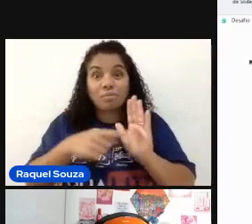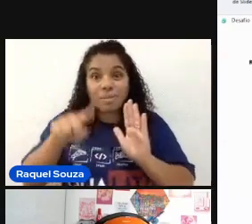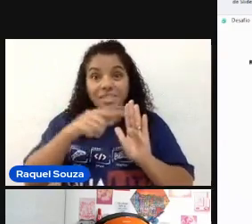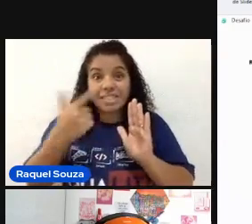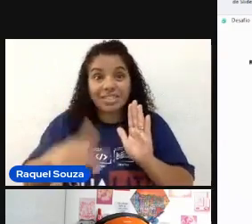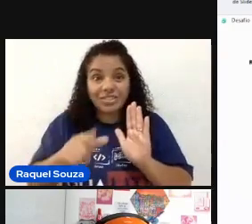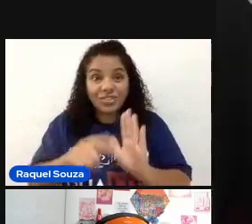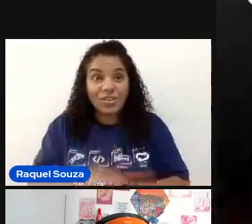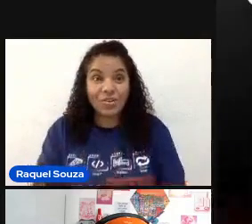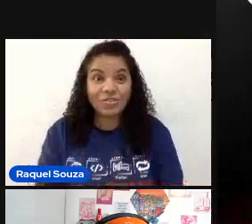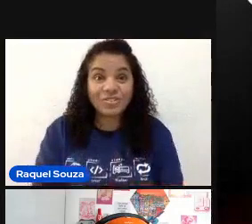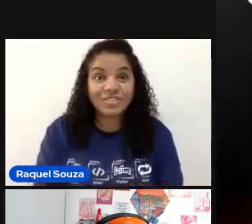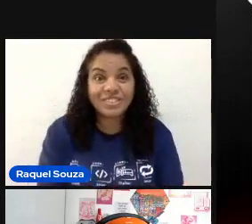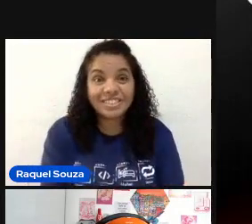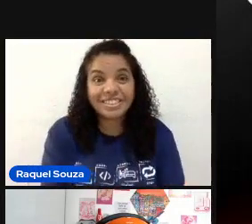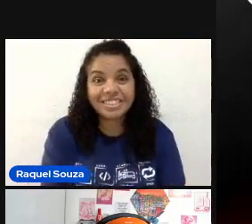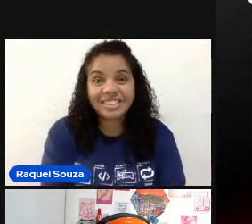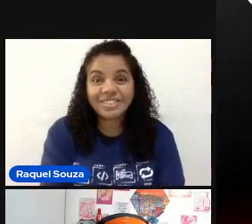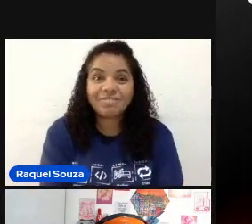novo.